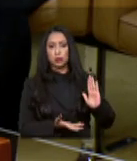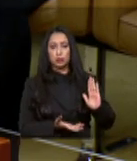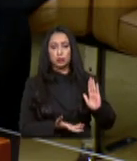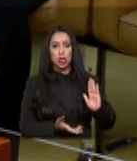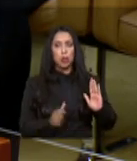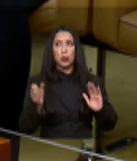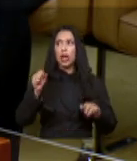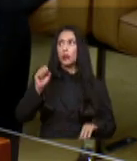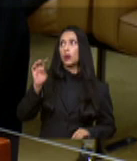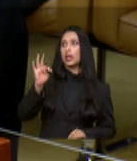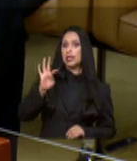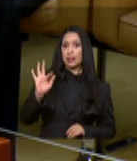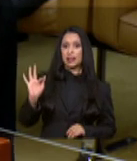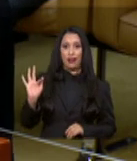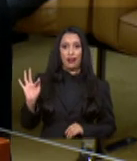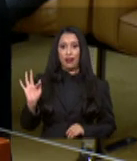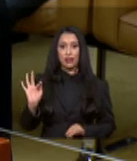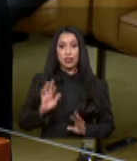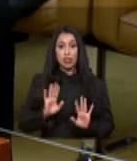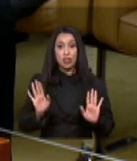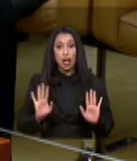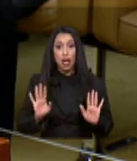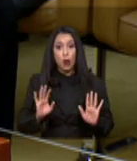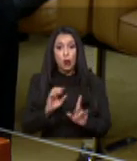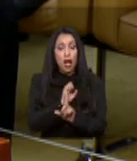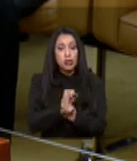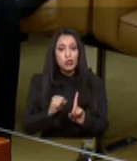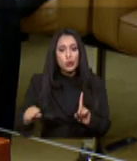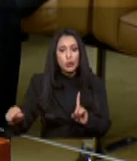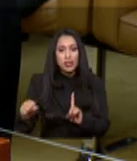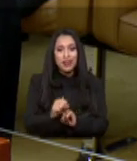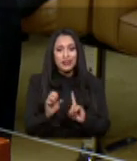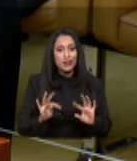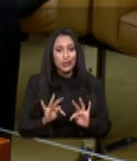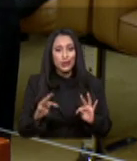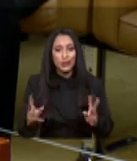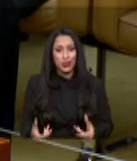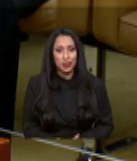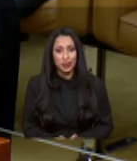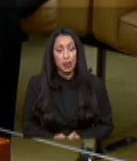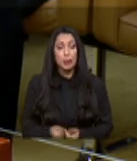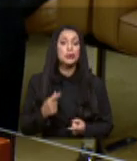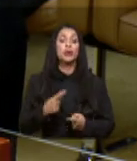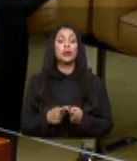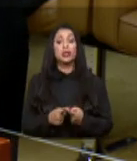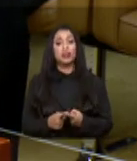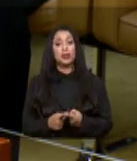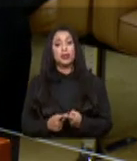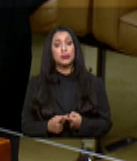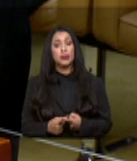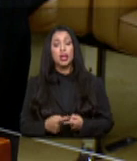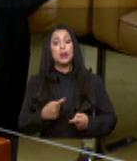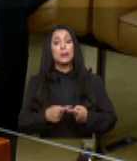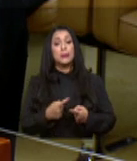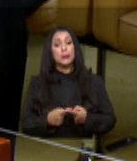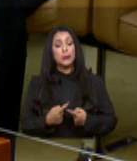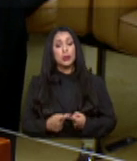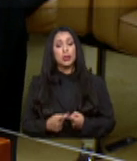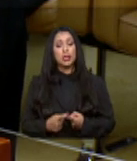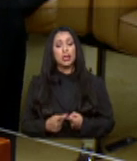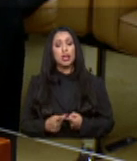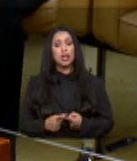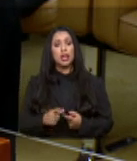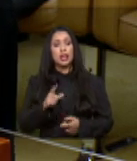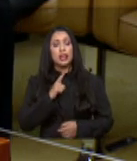não é dessa corte, mas sim de toda a sociedade. Isso porque, Excelências, estamos chegando perto do